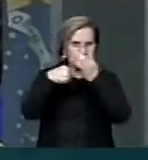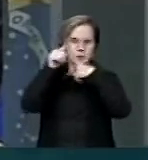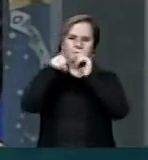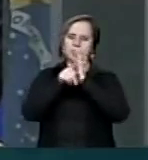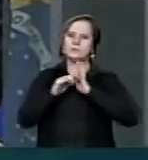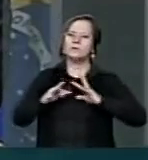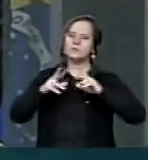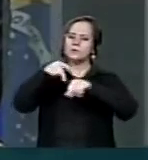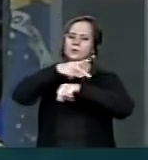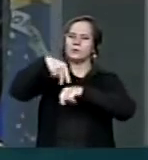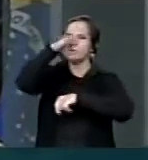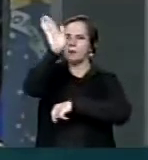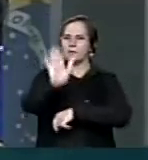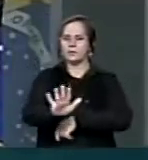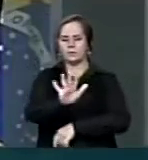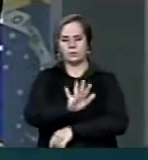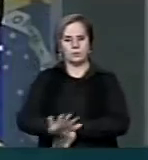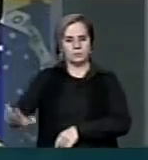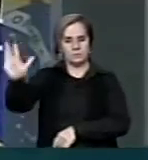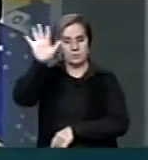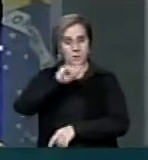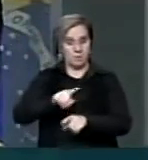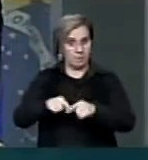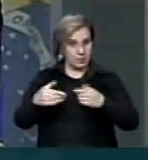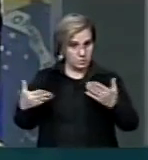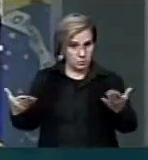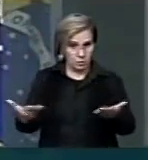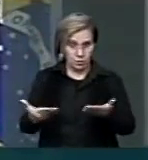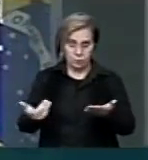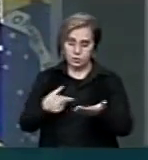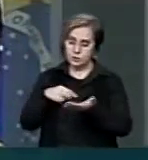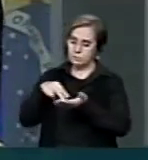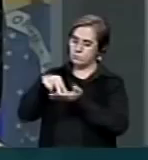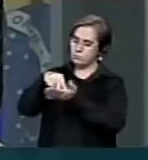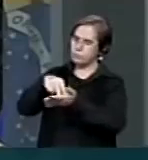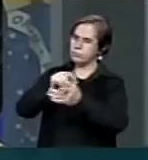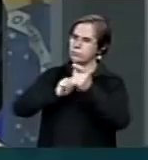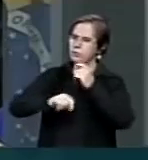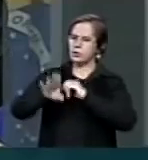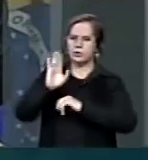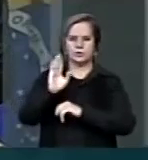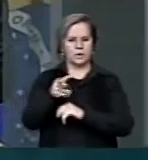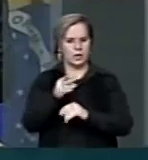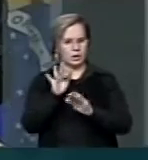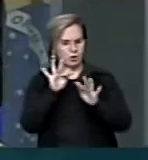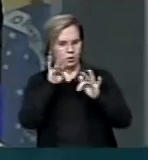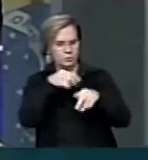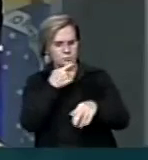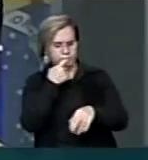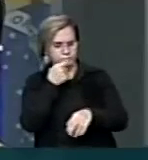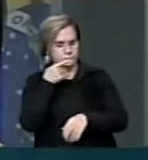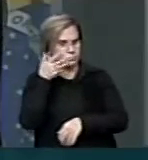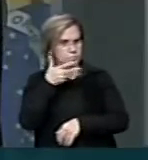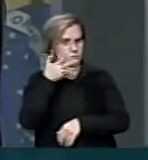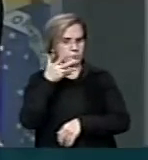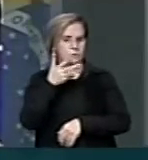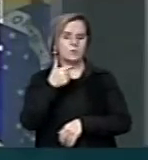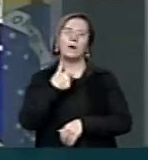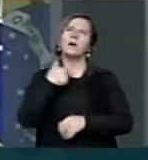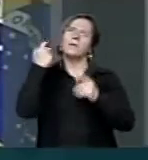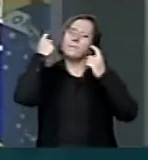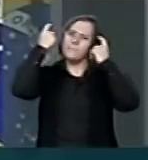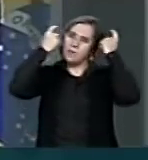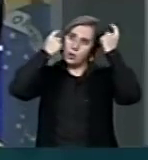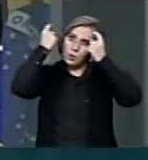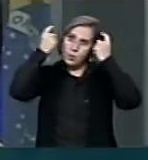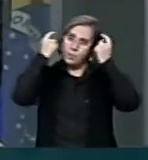4 cantos do nosso país. Mas o que me traz aqui, já nos últimos minutos do meu discurso, é dizer a minha preocupação,